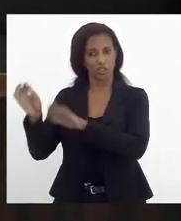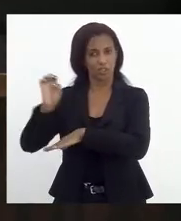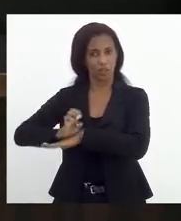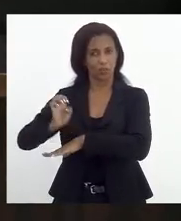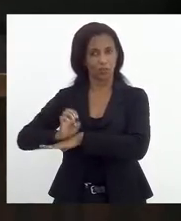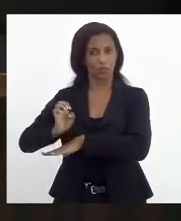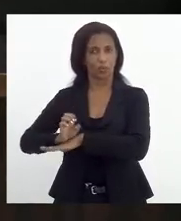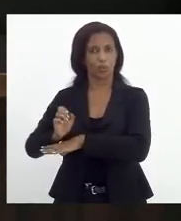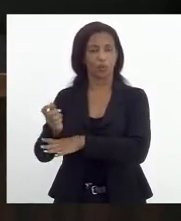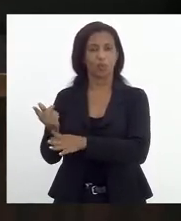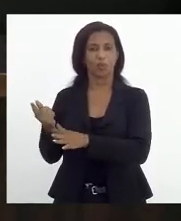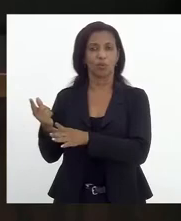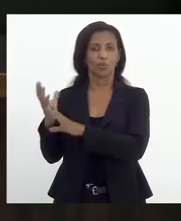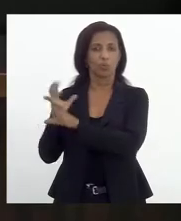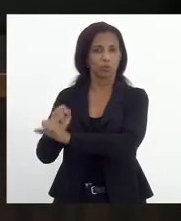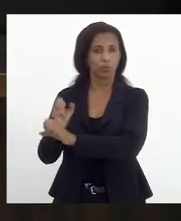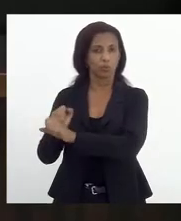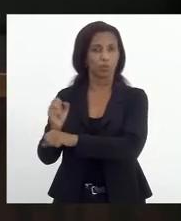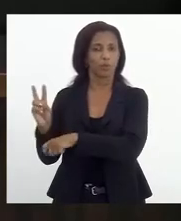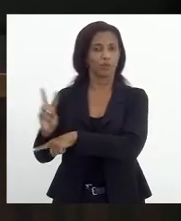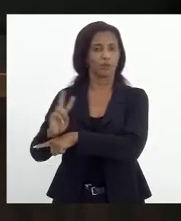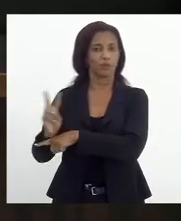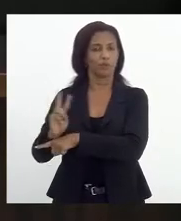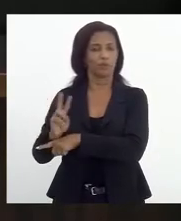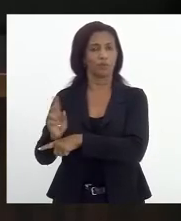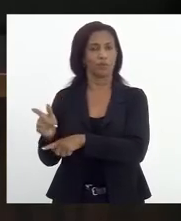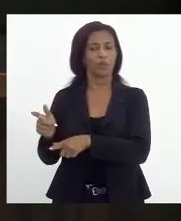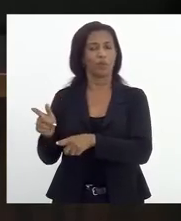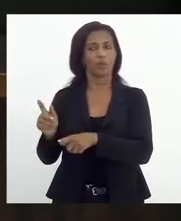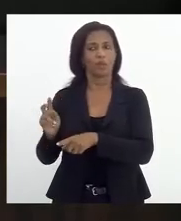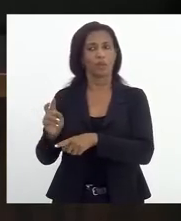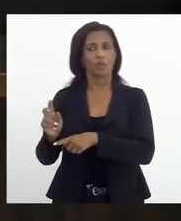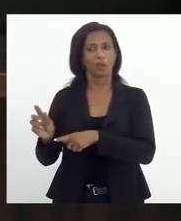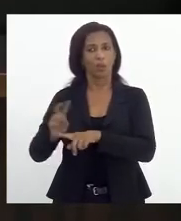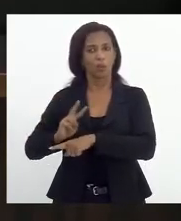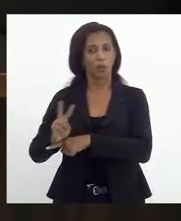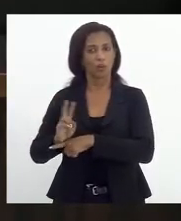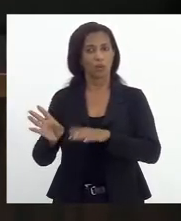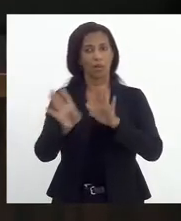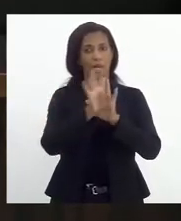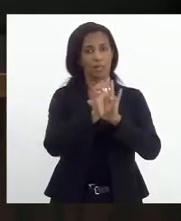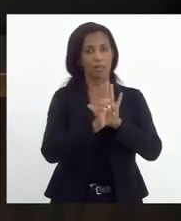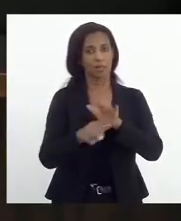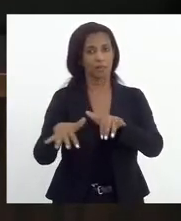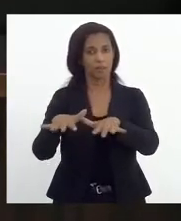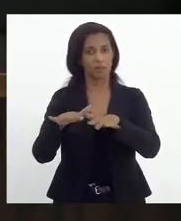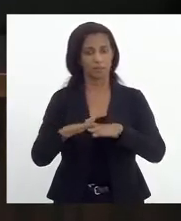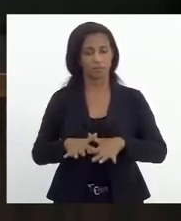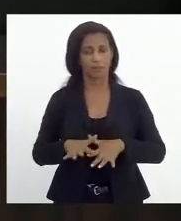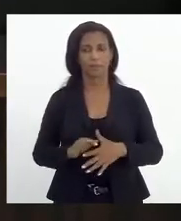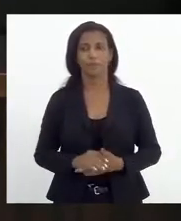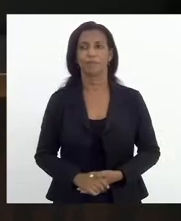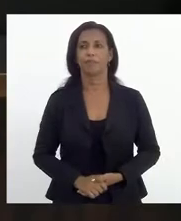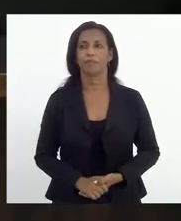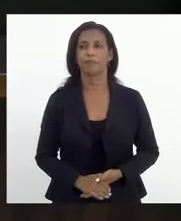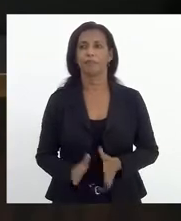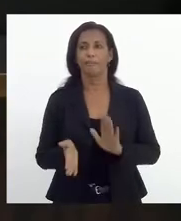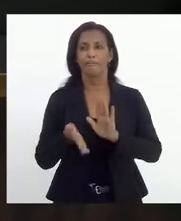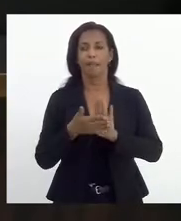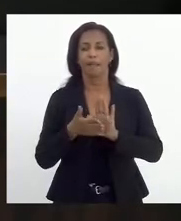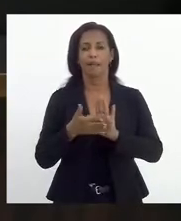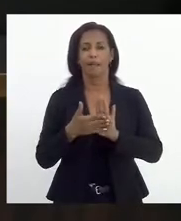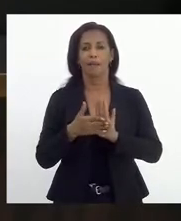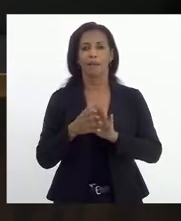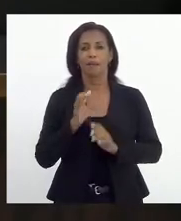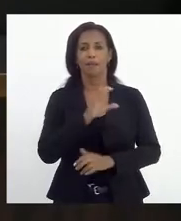Estaduais e de Orçamento, Finanças, Fiscalização Financeira e Controle, as emendas de plenário. Para emitir parecer